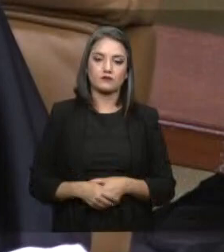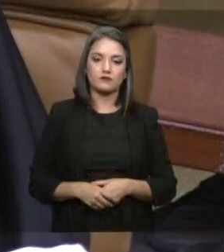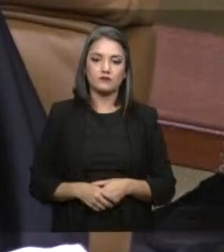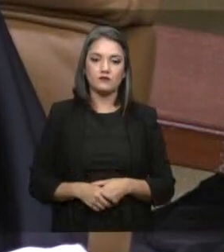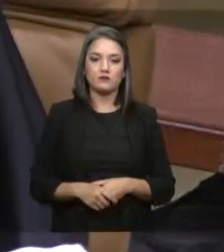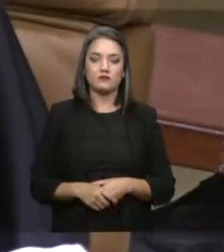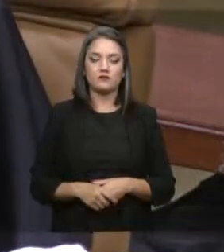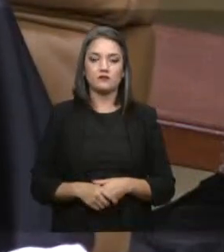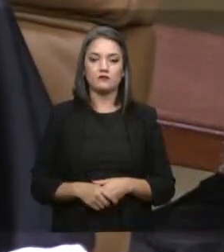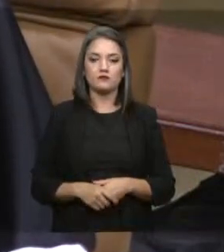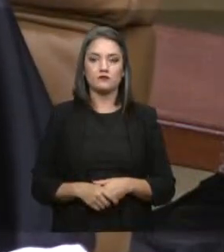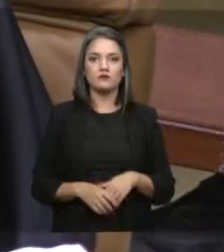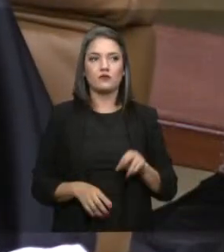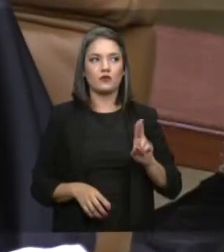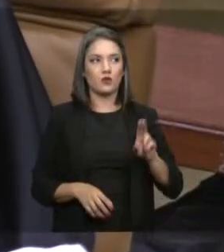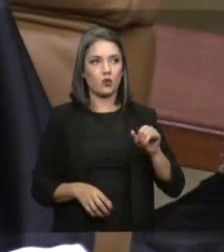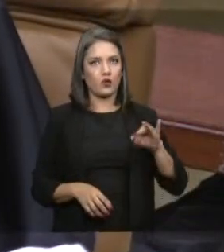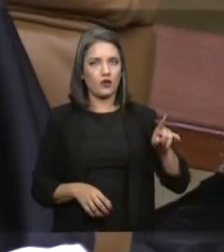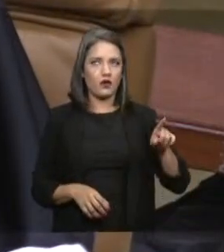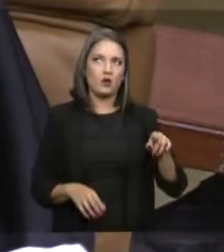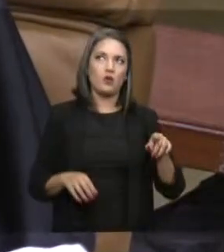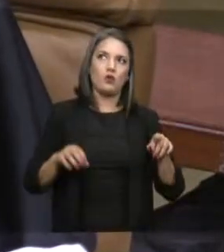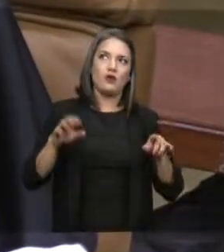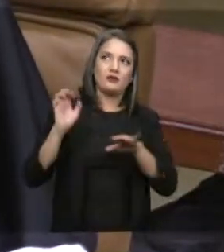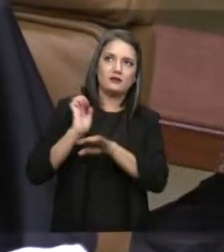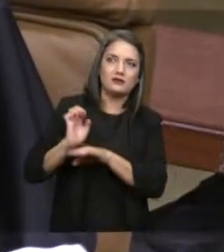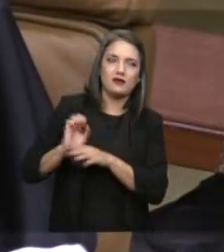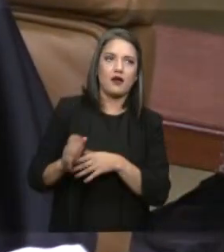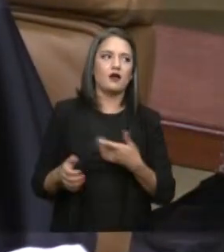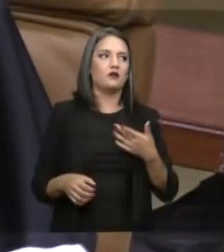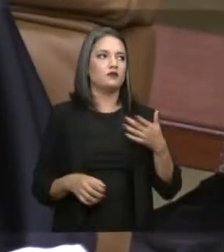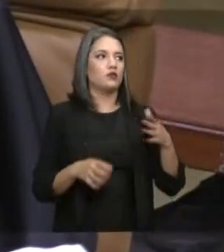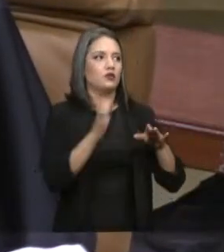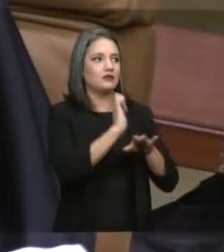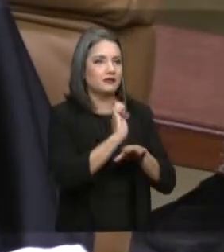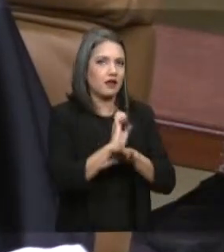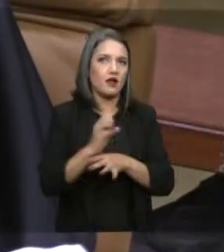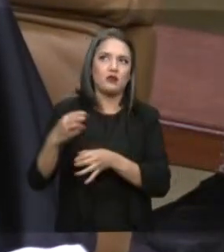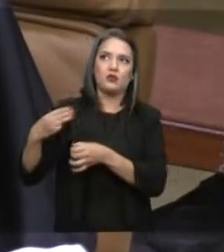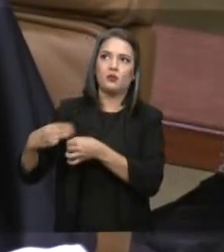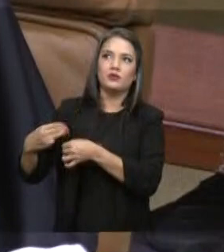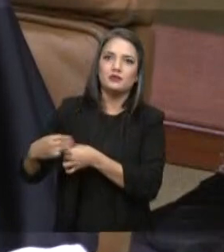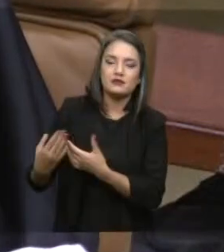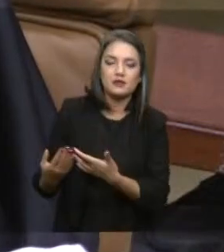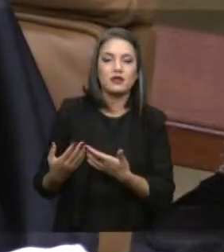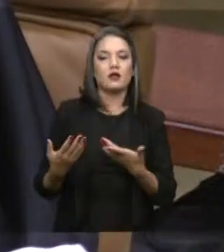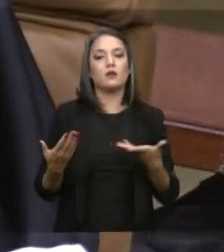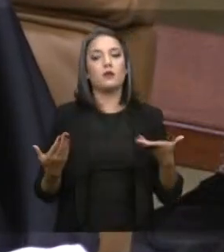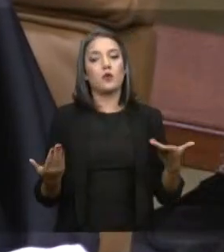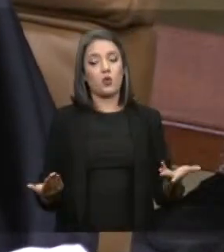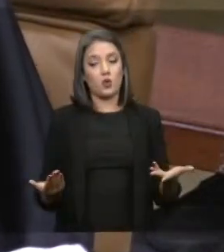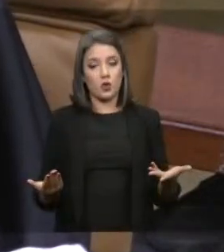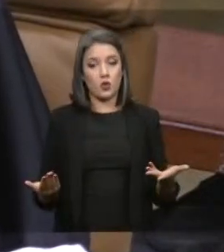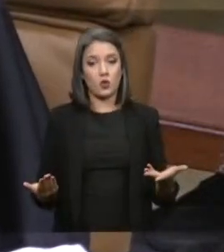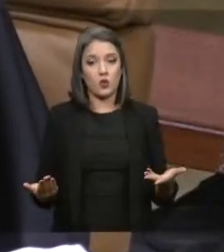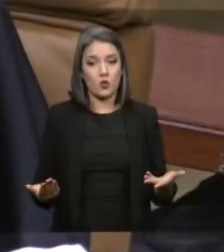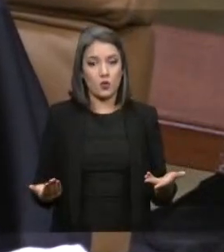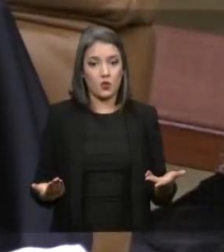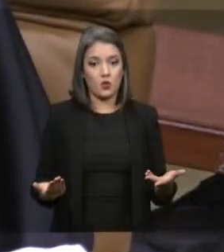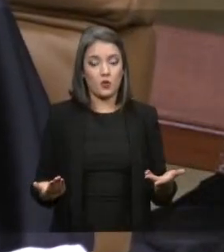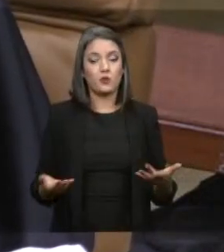relação a união estável em relação ao estado município vale dizer aplicação do que